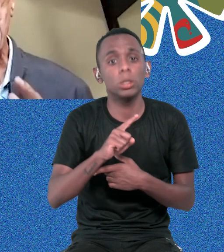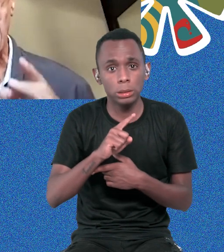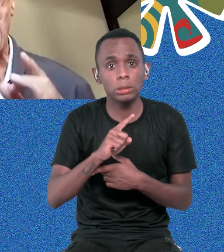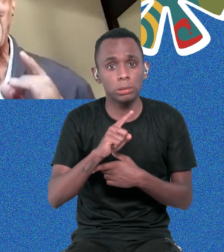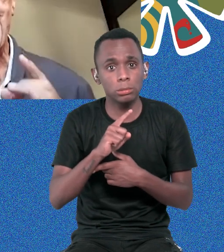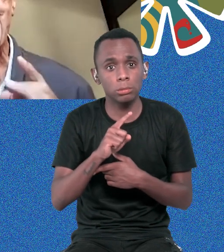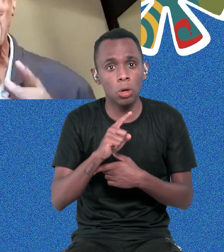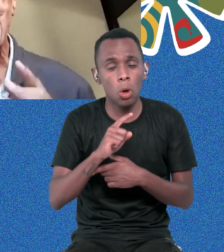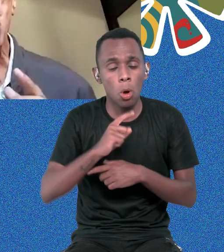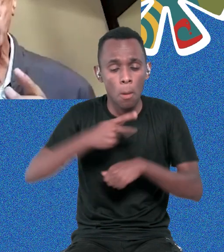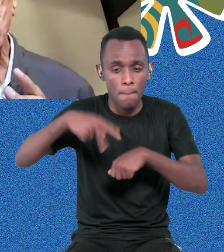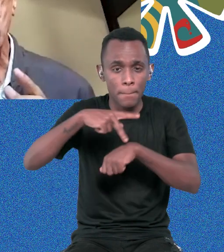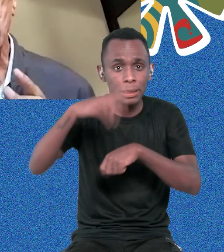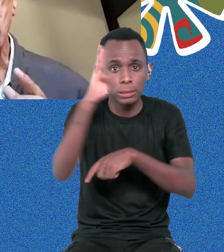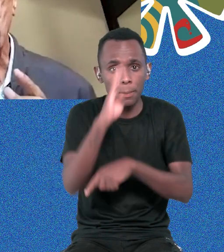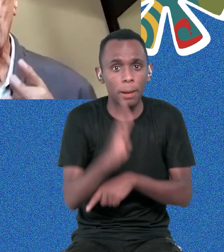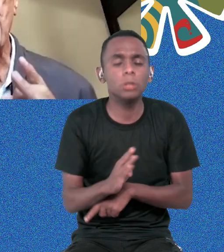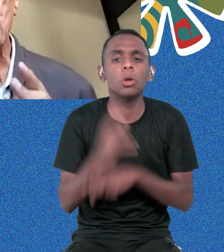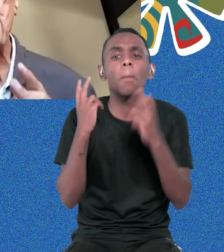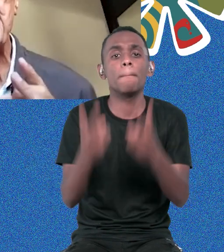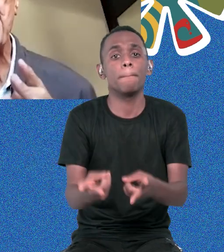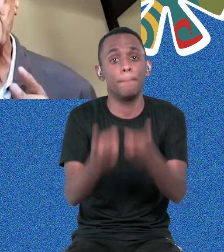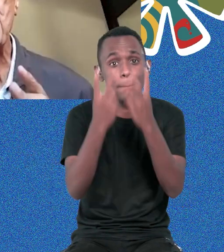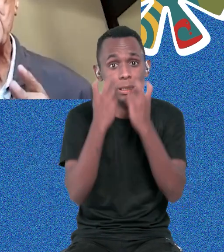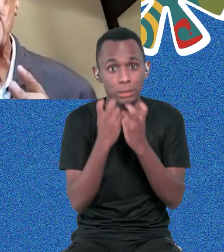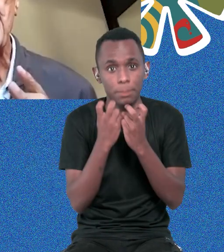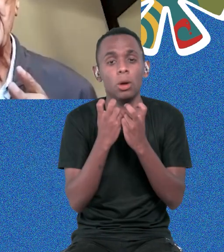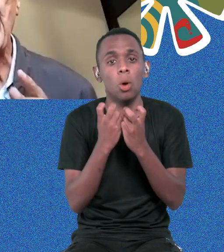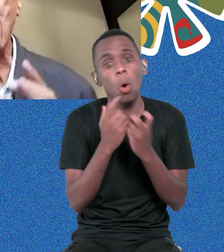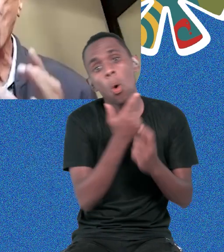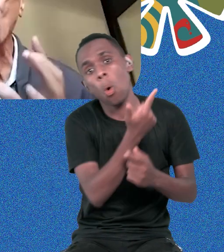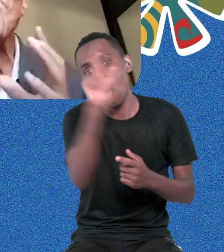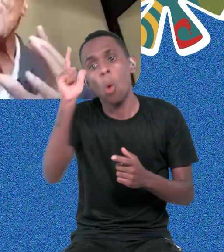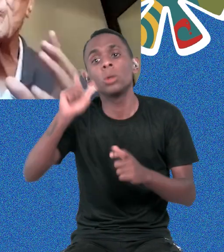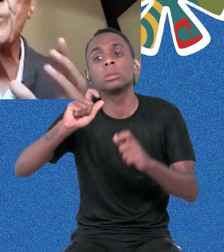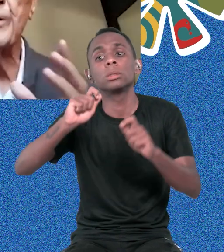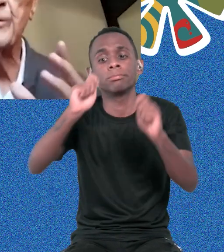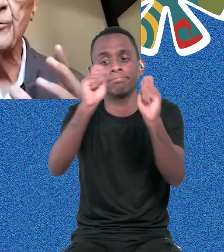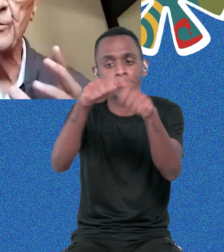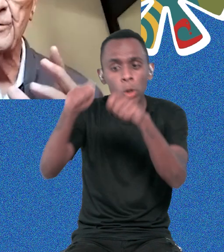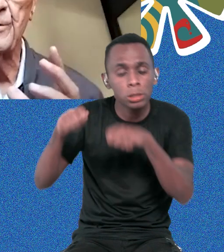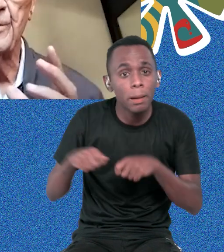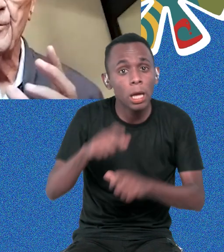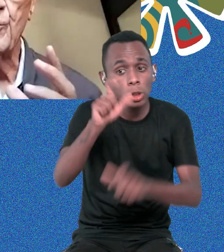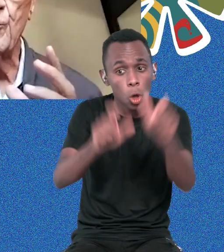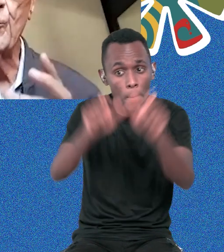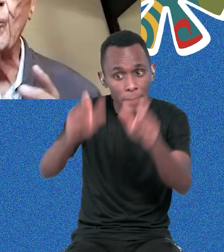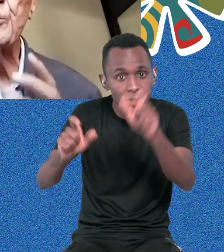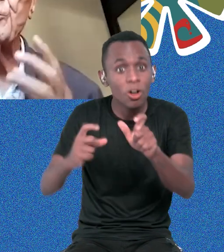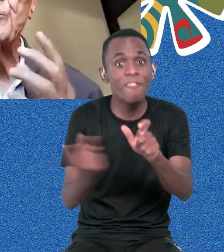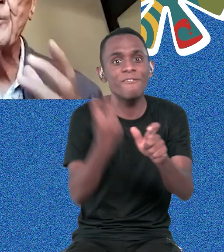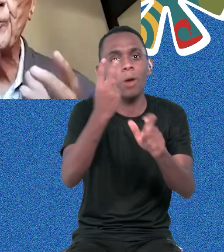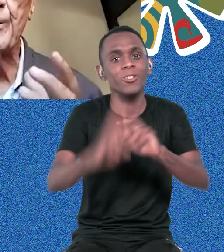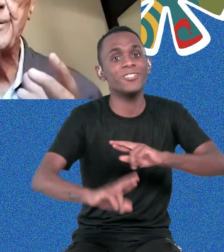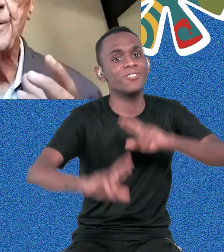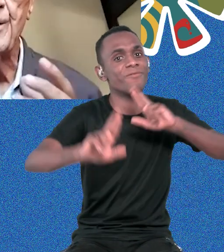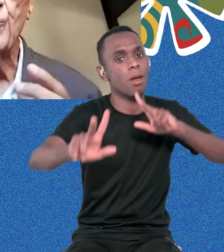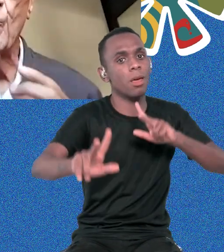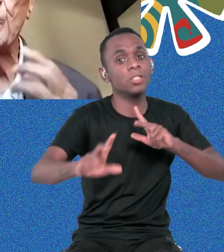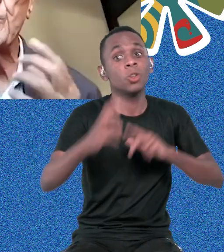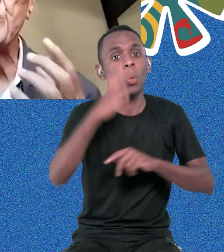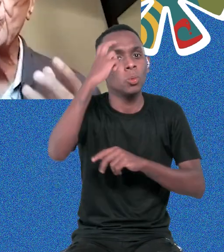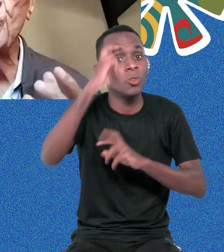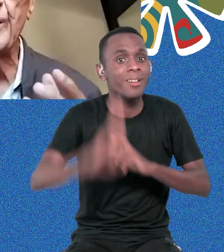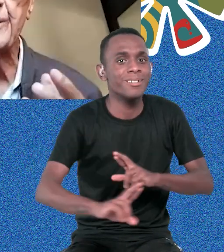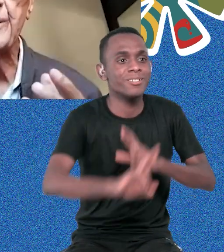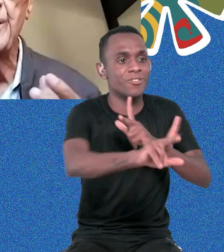República, até nesse tempo, o que nós percebemos que há outros sujeitos, com outros valores,